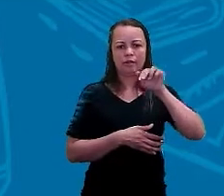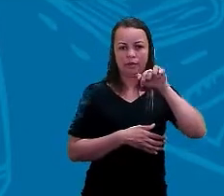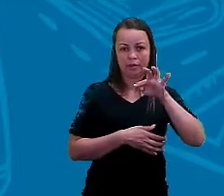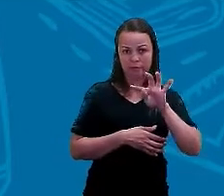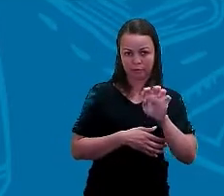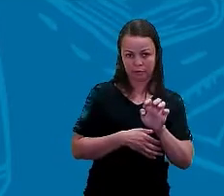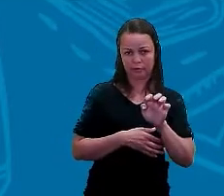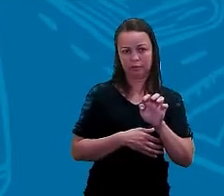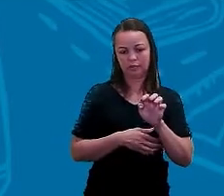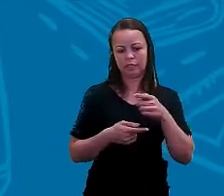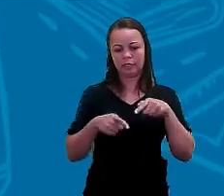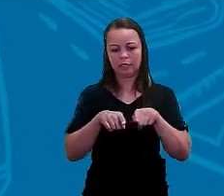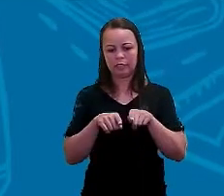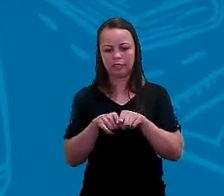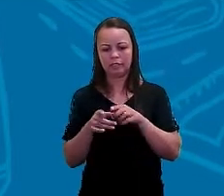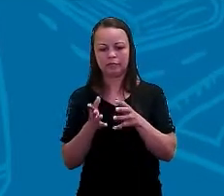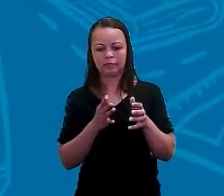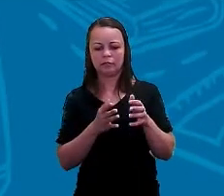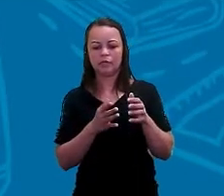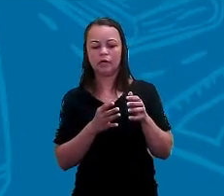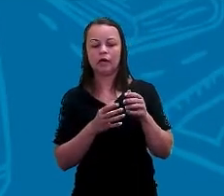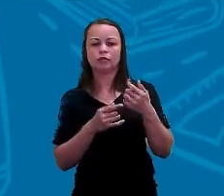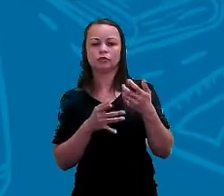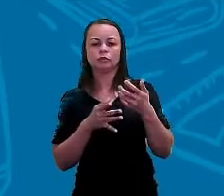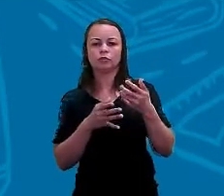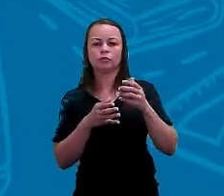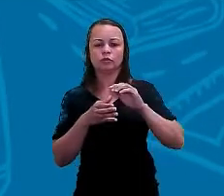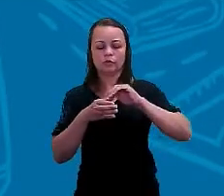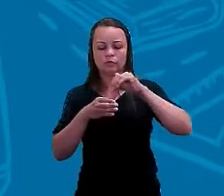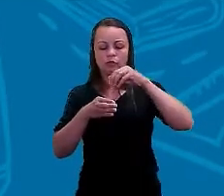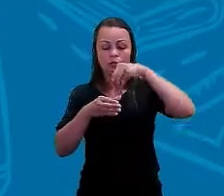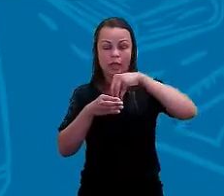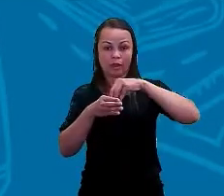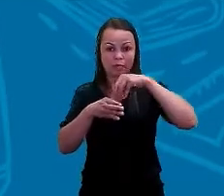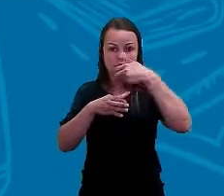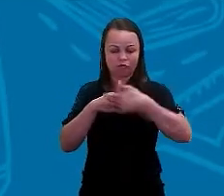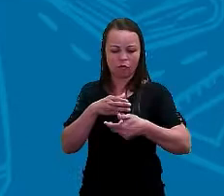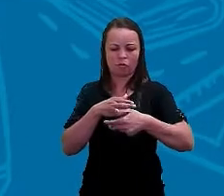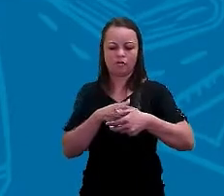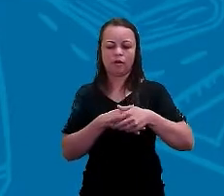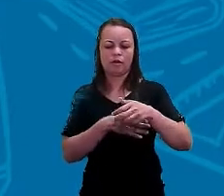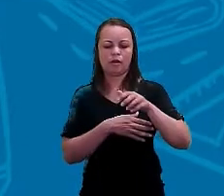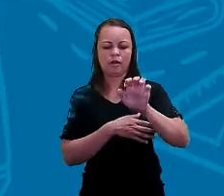externo, eferente. Pensou de neurônio para neurônio, ou seja, de neurônios